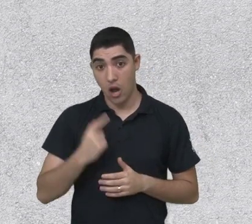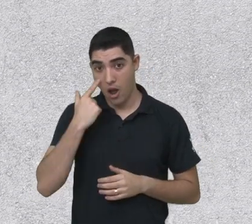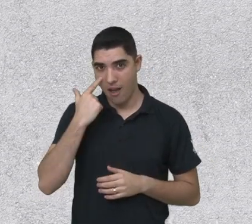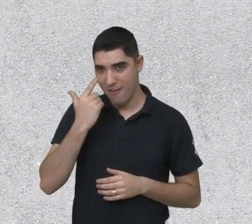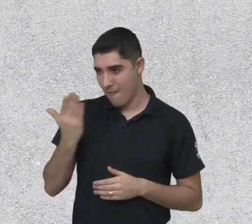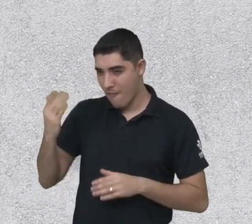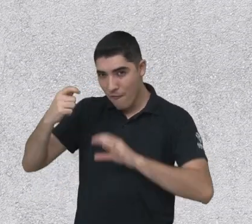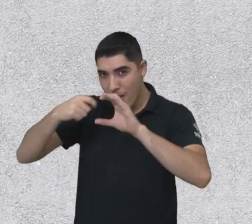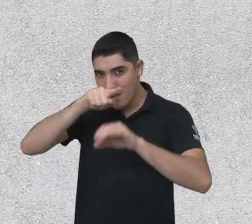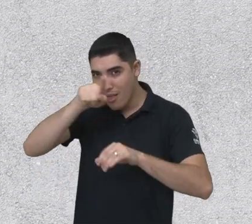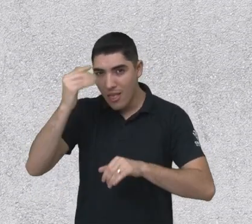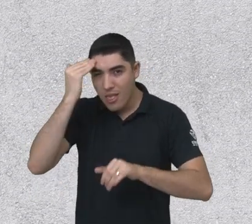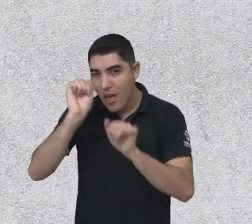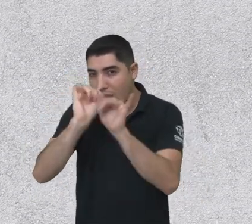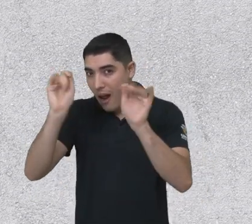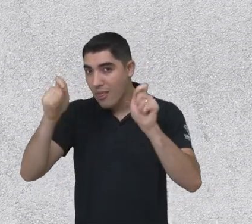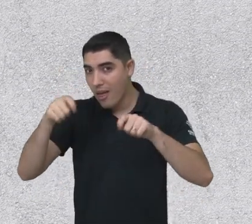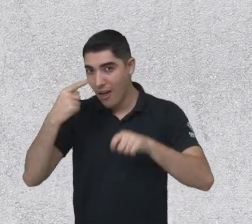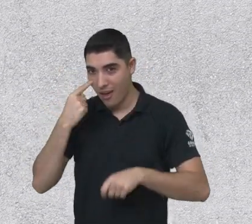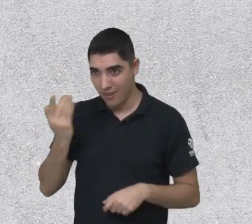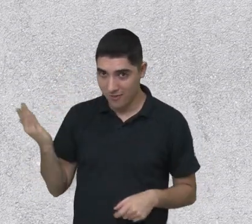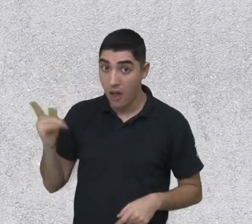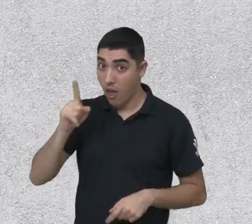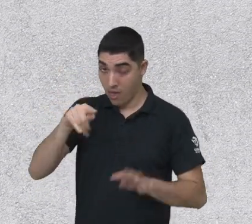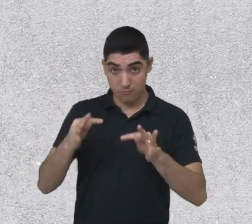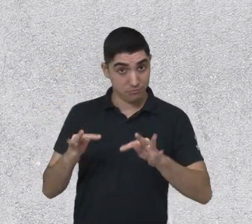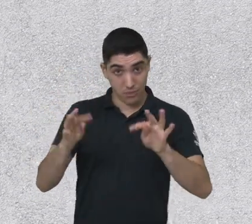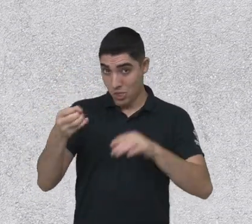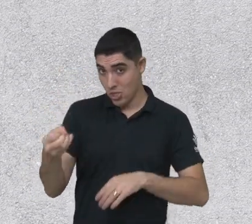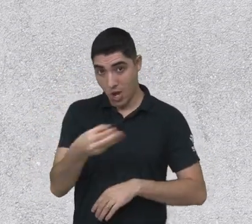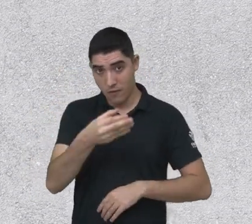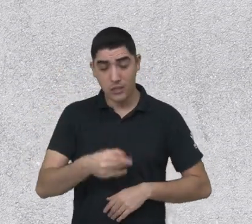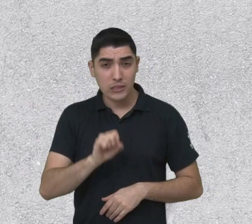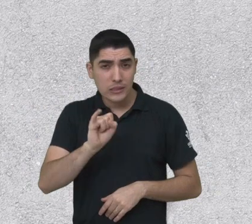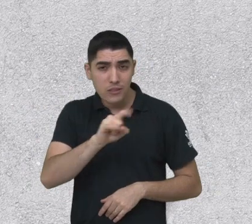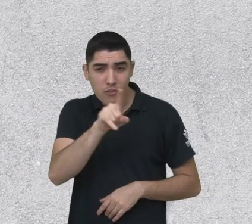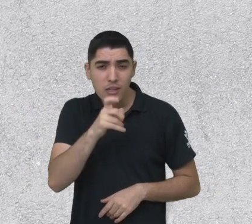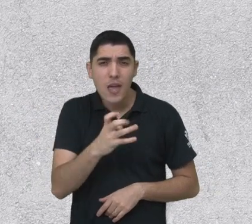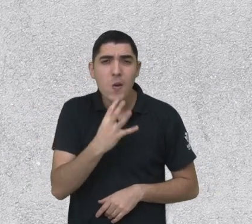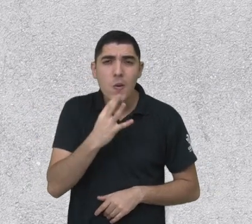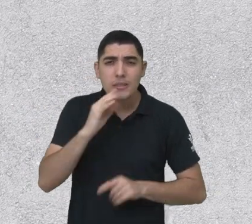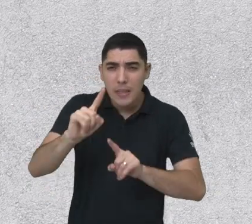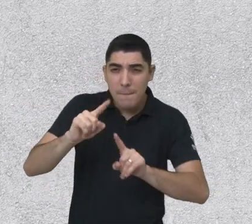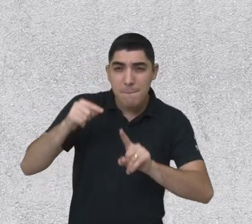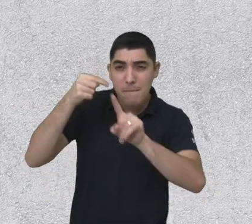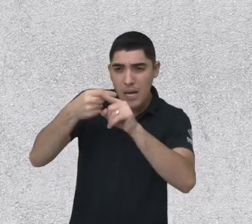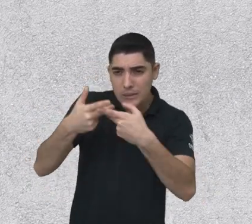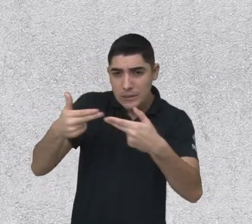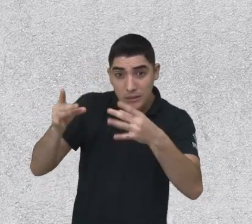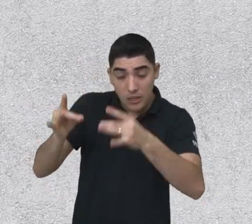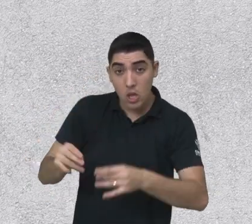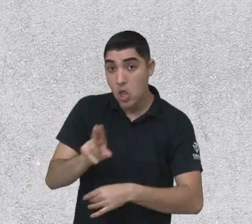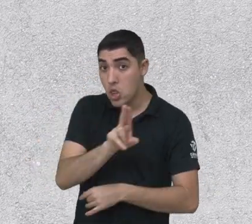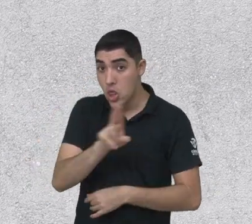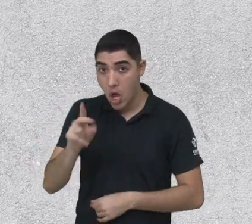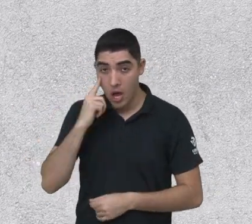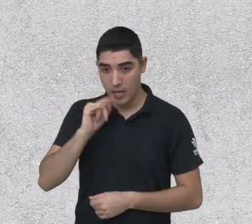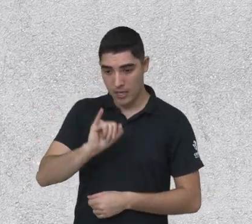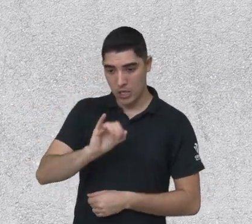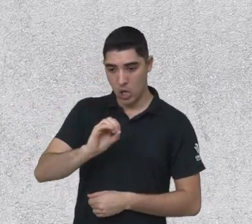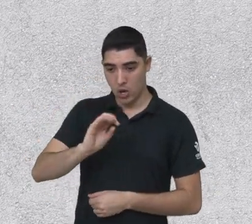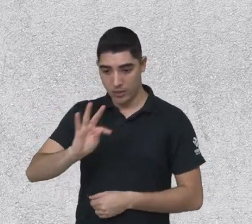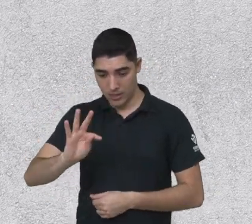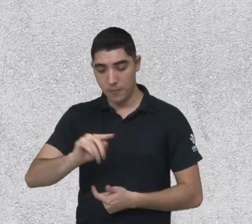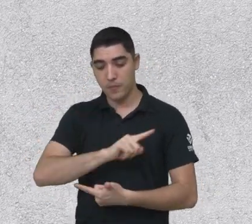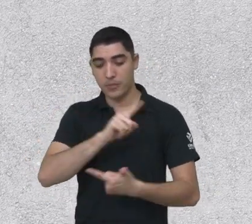aqui ao lado vai facilitar o entendimento de vocês, né? Então, ó, para quem quiser se inteirar sobre essas tendências, guarde os nomes: